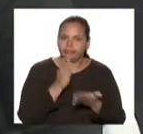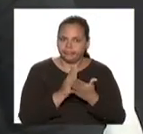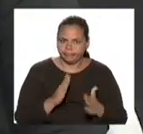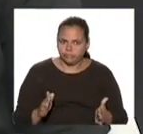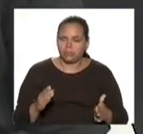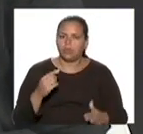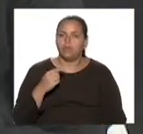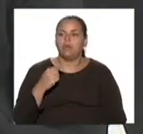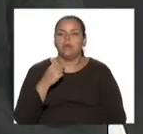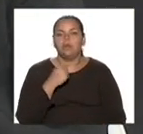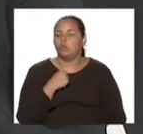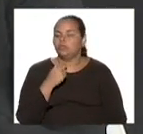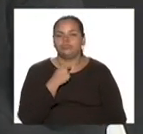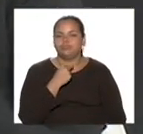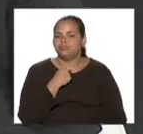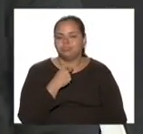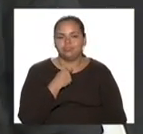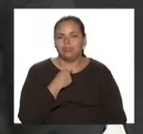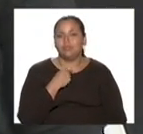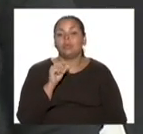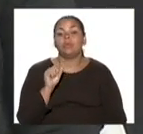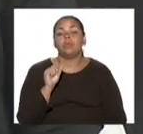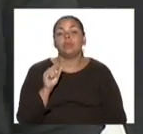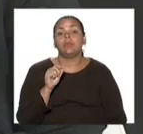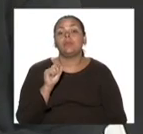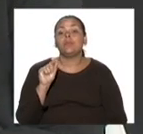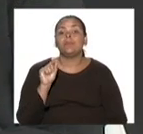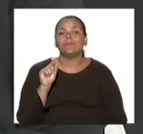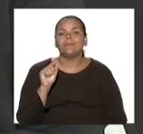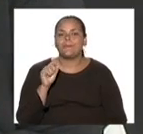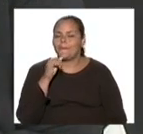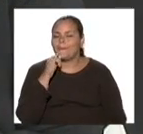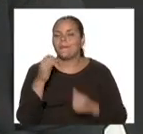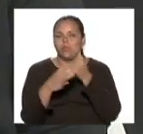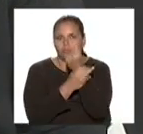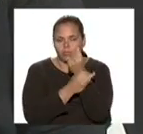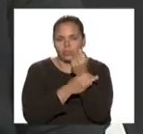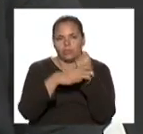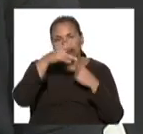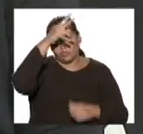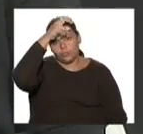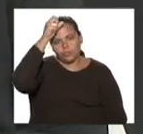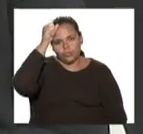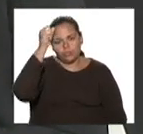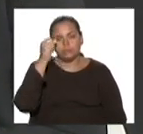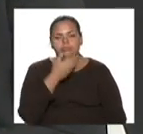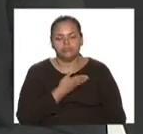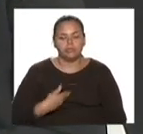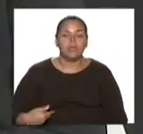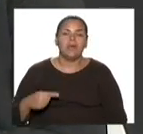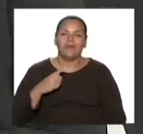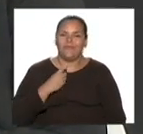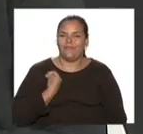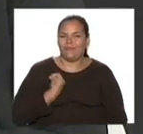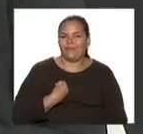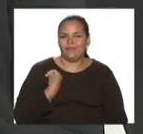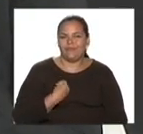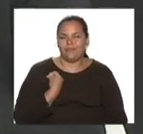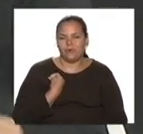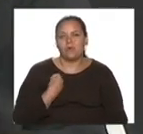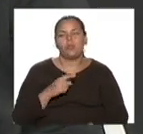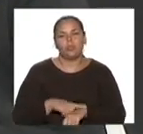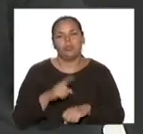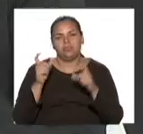de encerrar, eu não poderia deixar de tocar na questão da segurança pública. A gente tem vivido